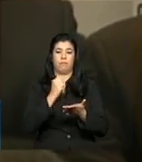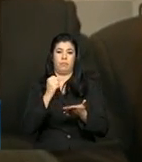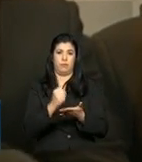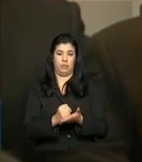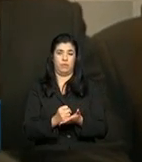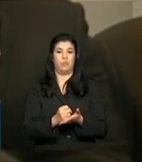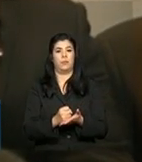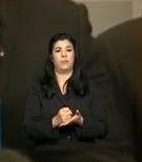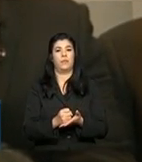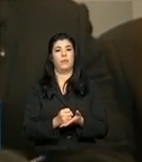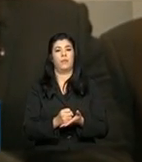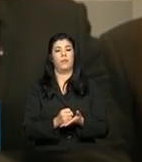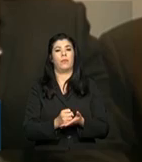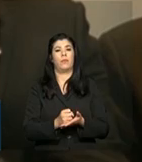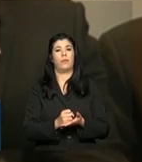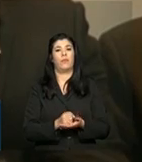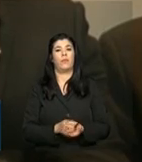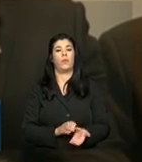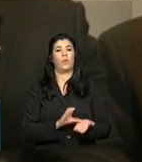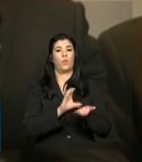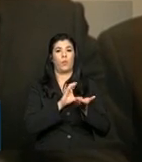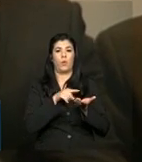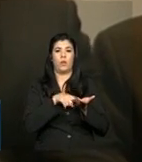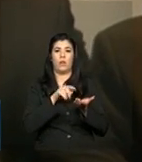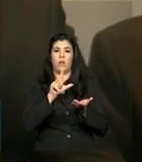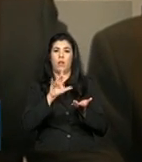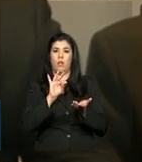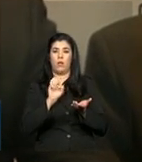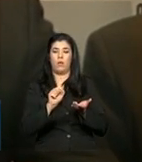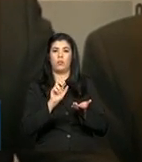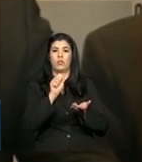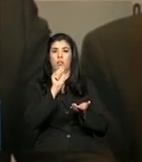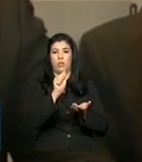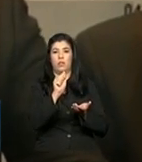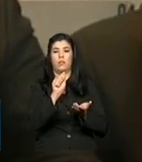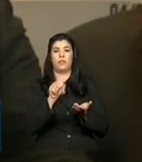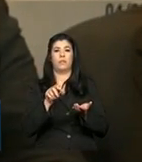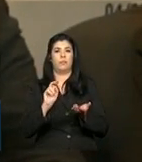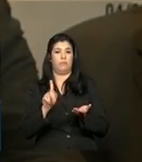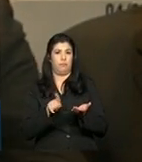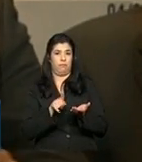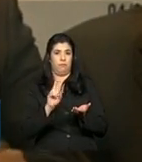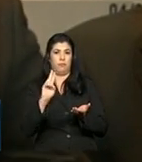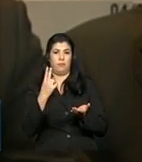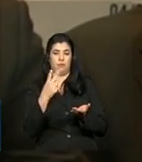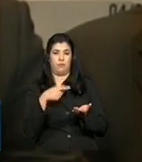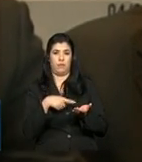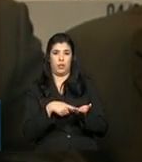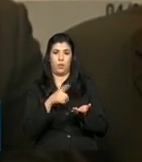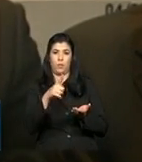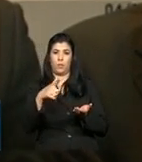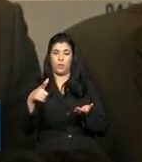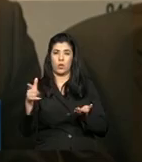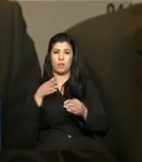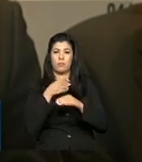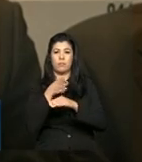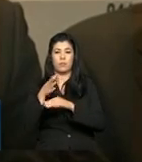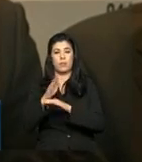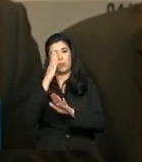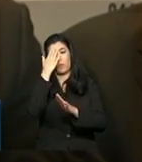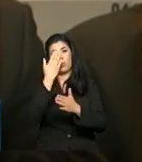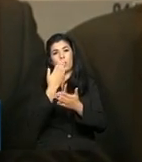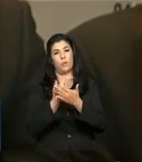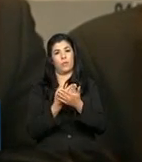justamente o lote A e o lote H. E os demais empreendimentos licitados dizem respeito à